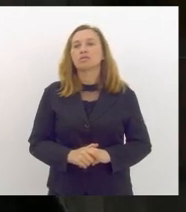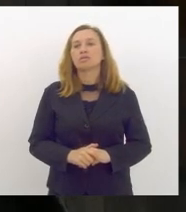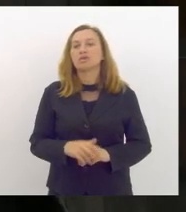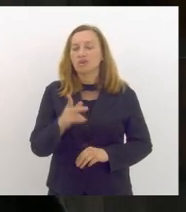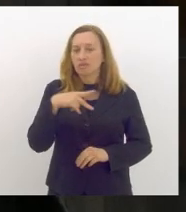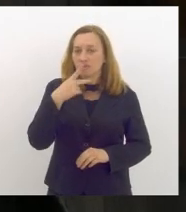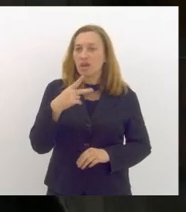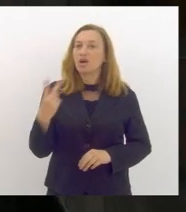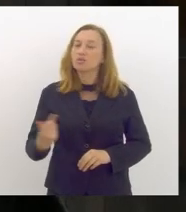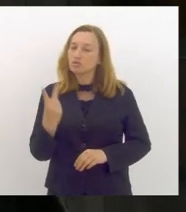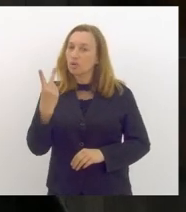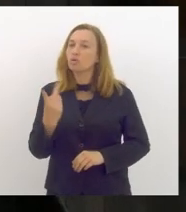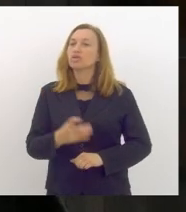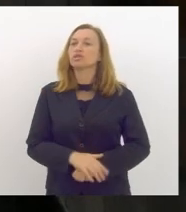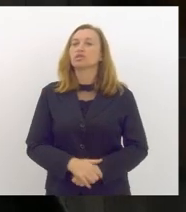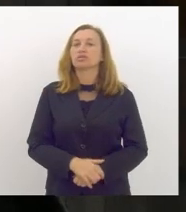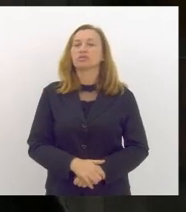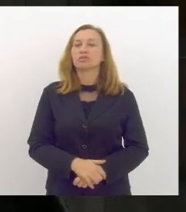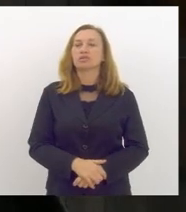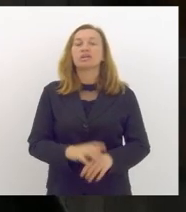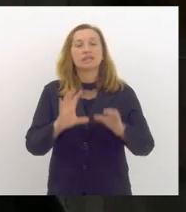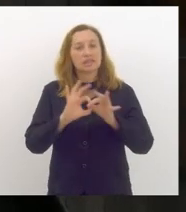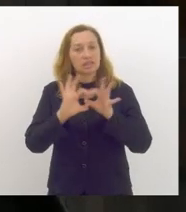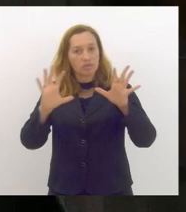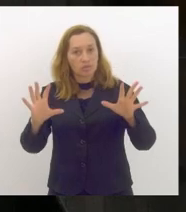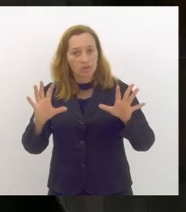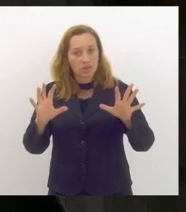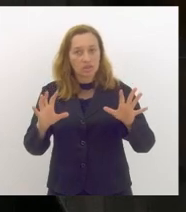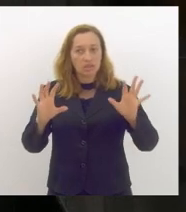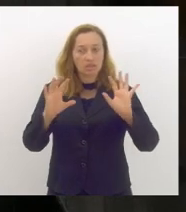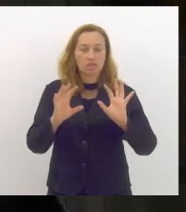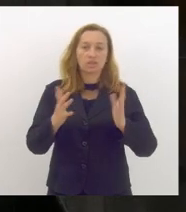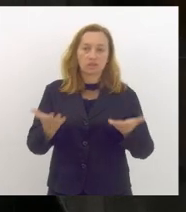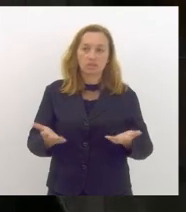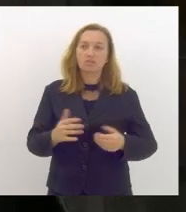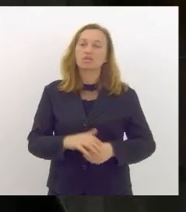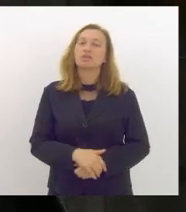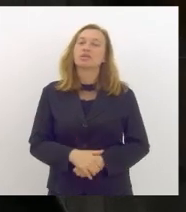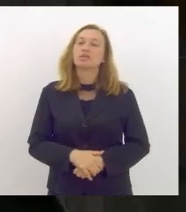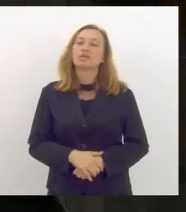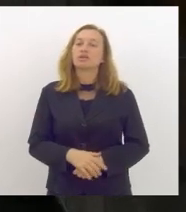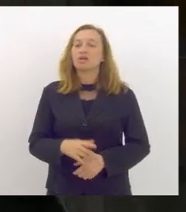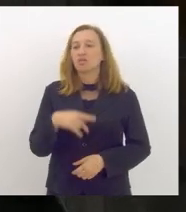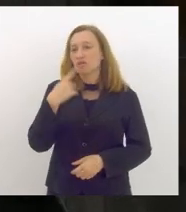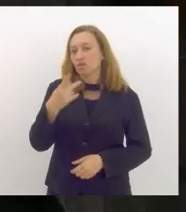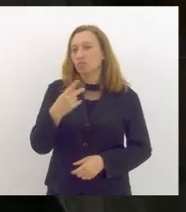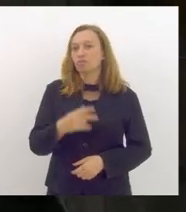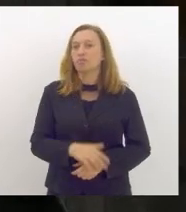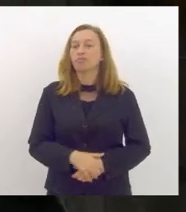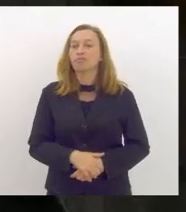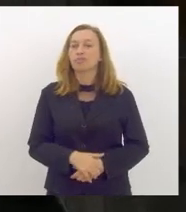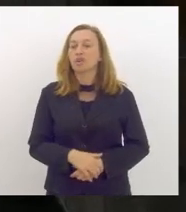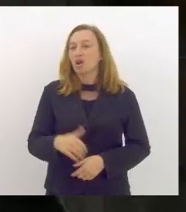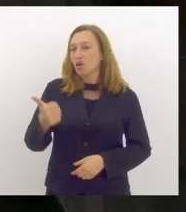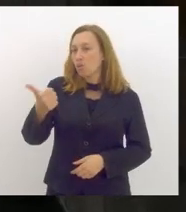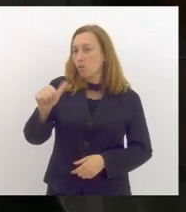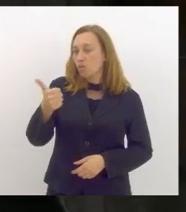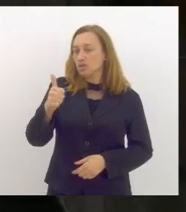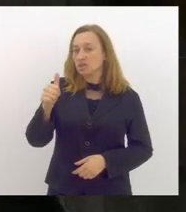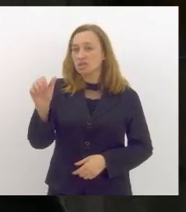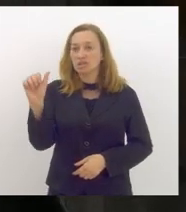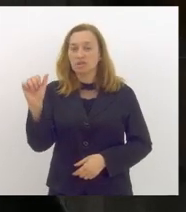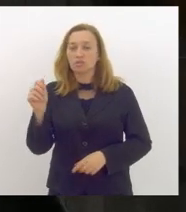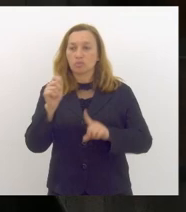reafirmar os valores da democracia e de suas liberdades Eu me refiro ao Onze de